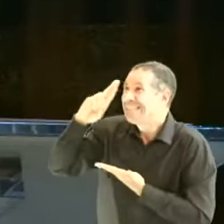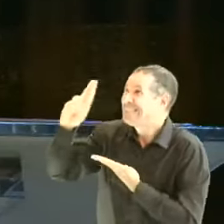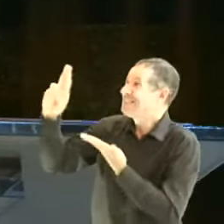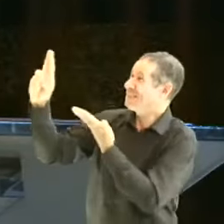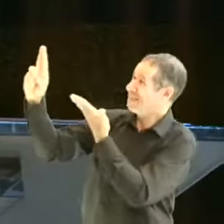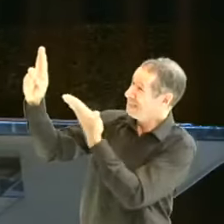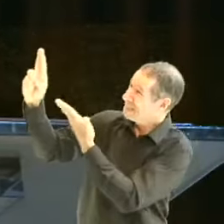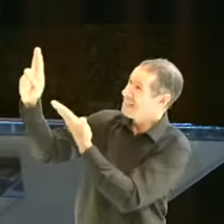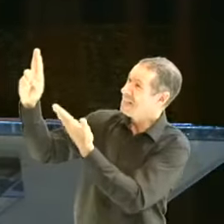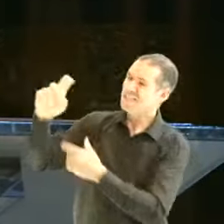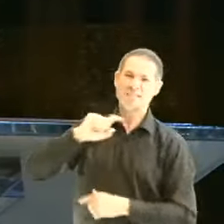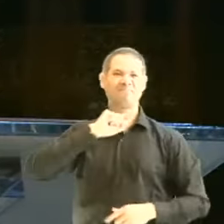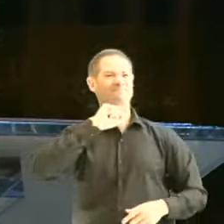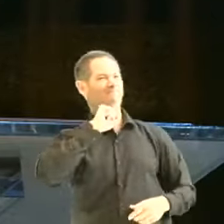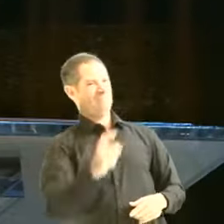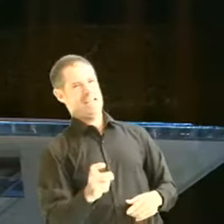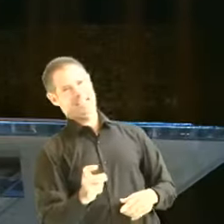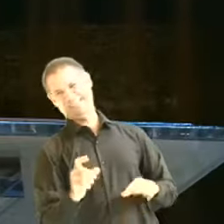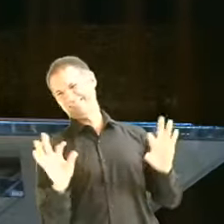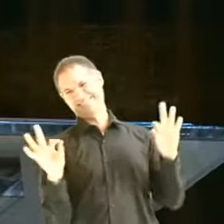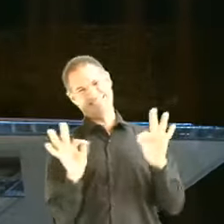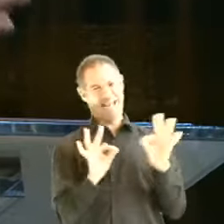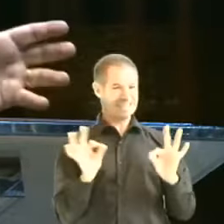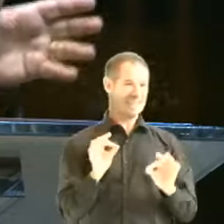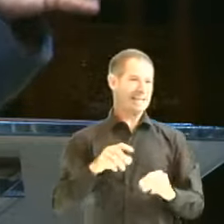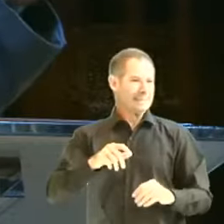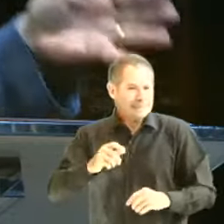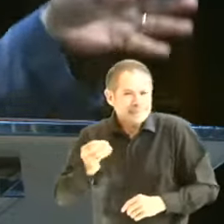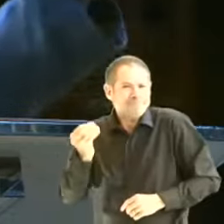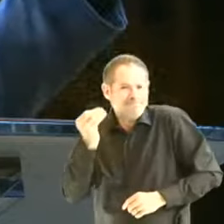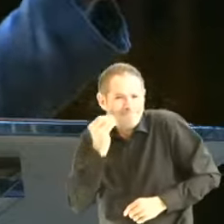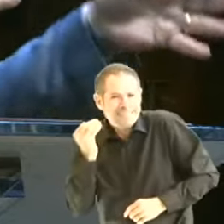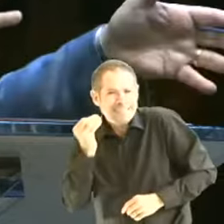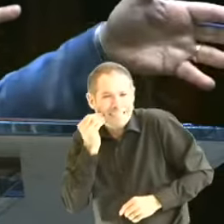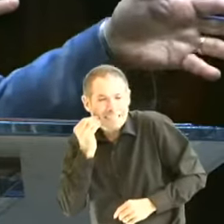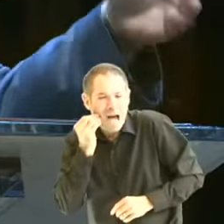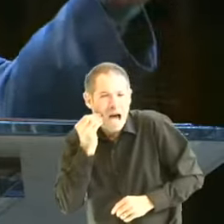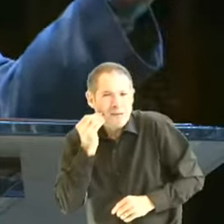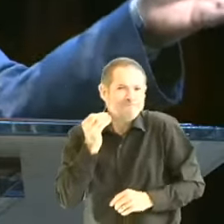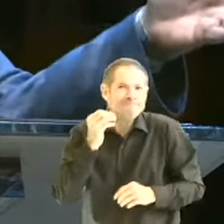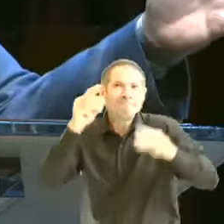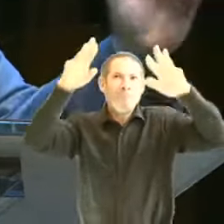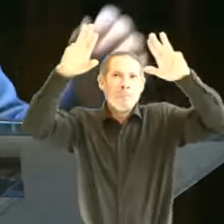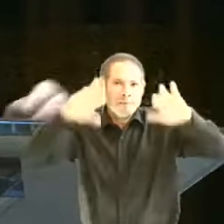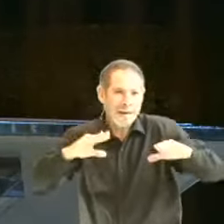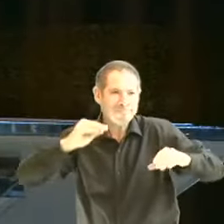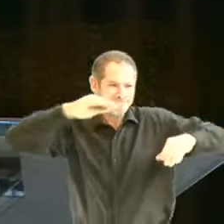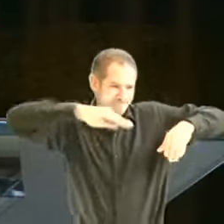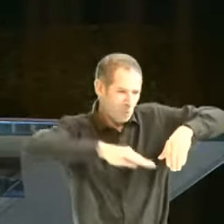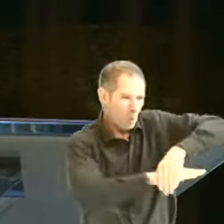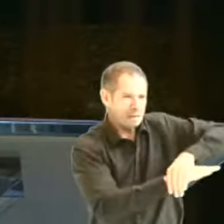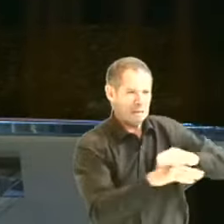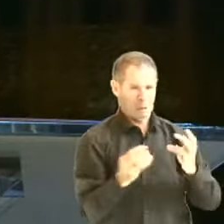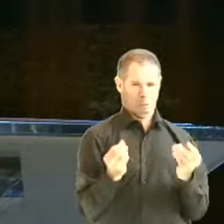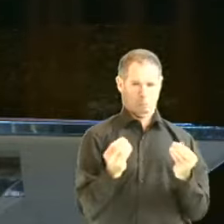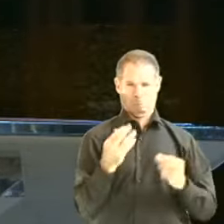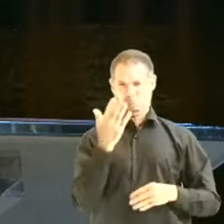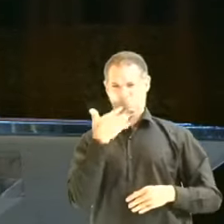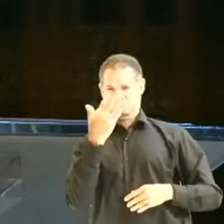Senhor. Não adiantava você tentar guardar o maná, porque ele apodrecia de um dia para o